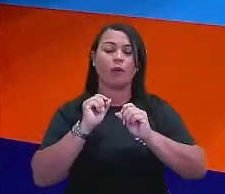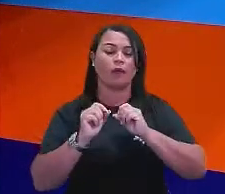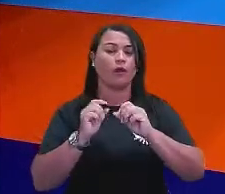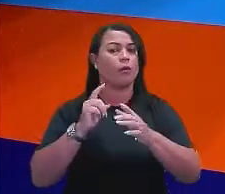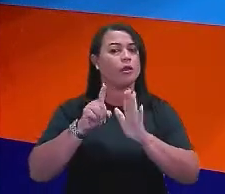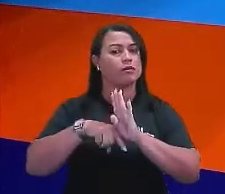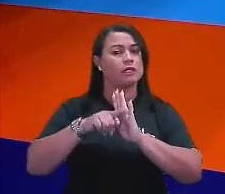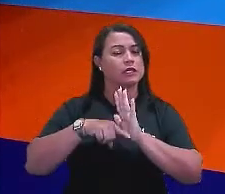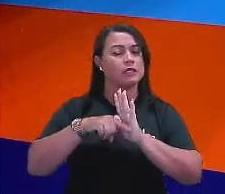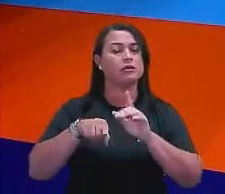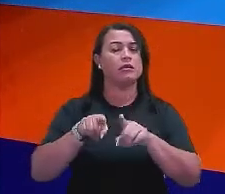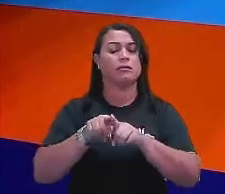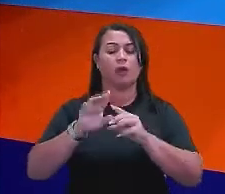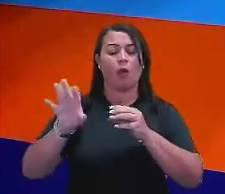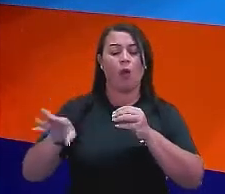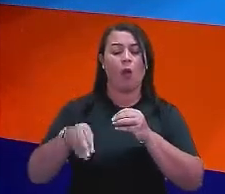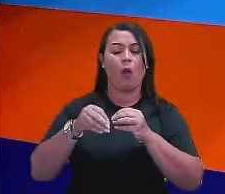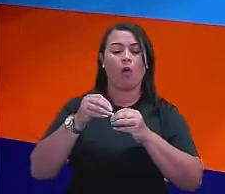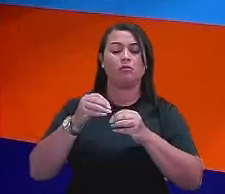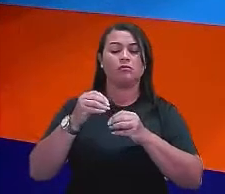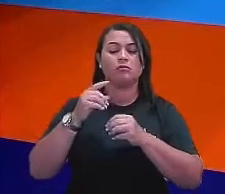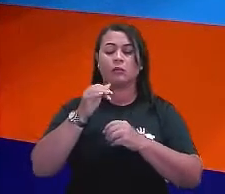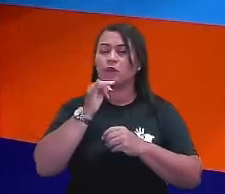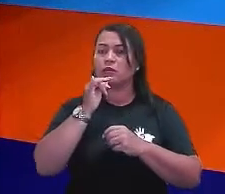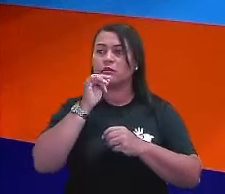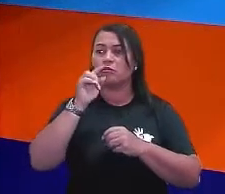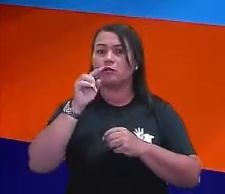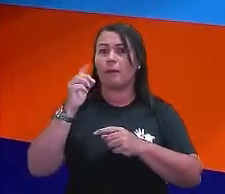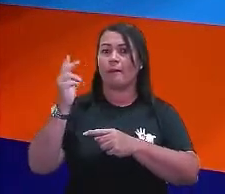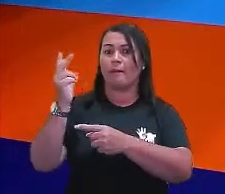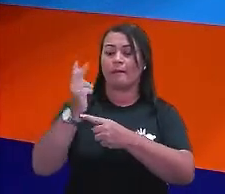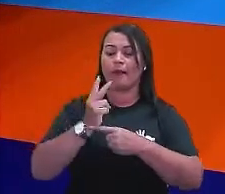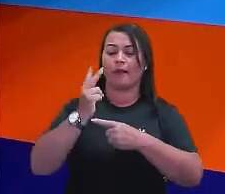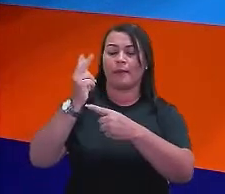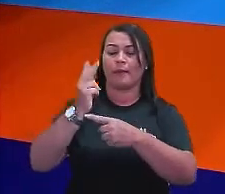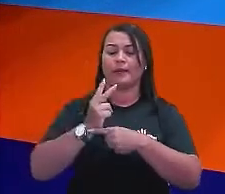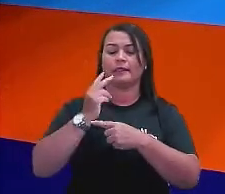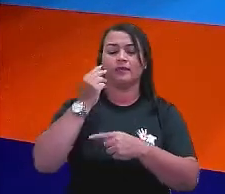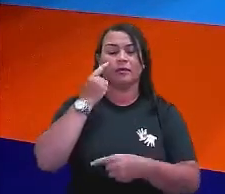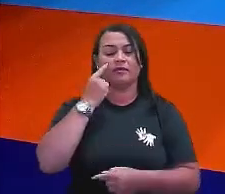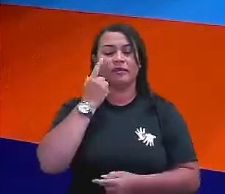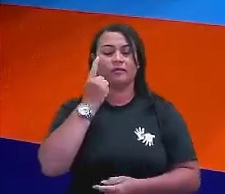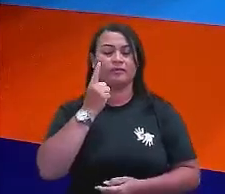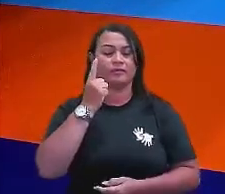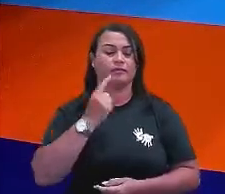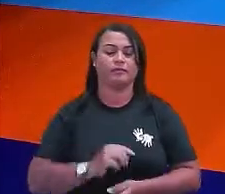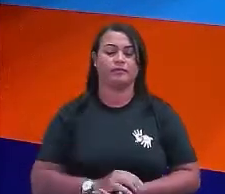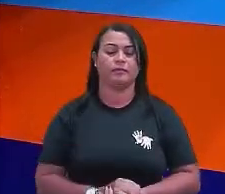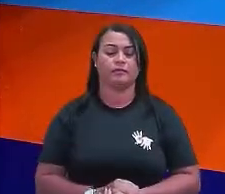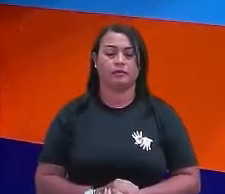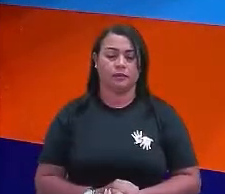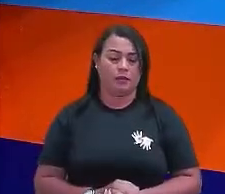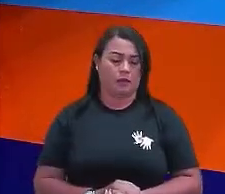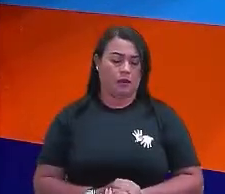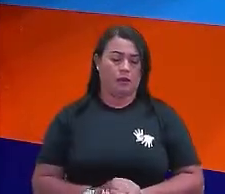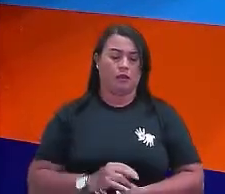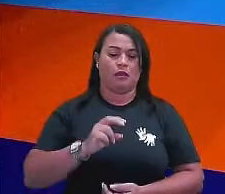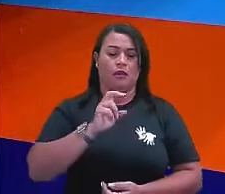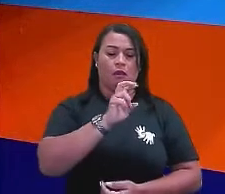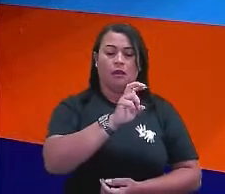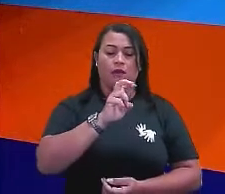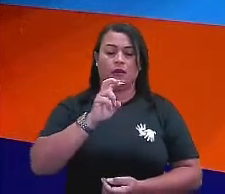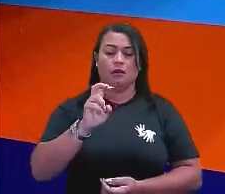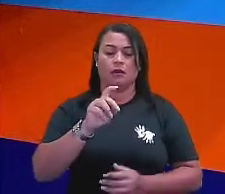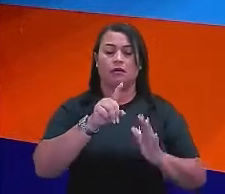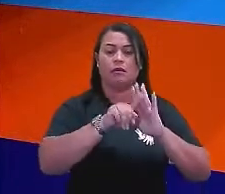com reserva também, tá? Que é aquela de pegar emprestado, tá bom? Então, vê só, eu tenho